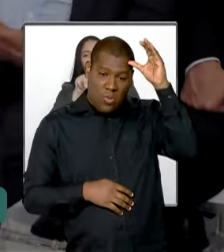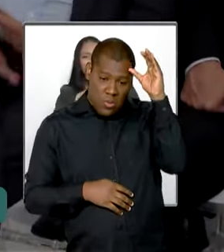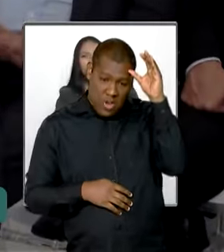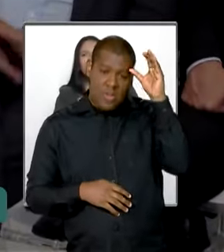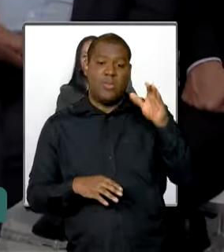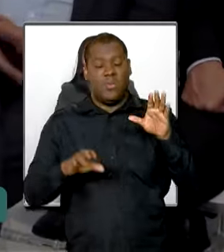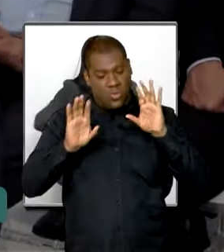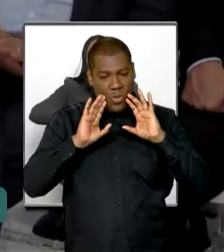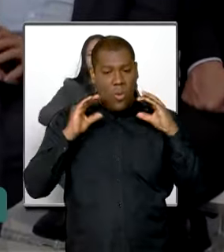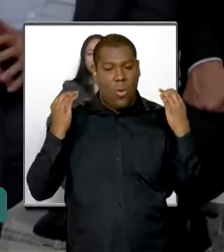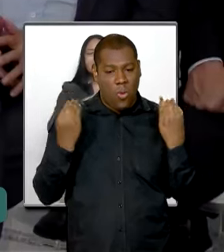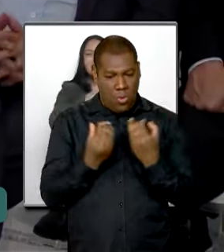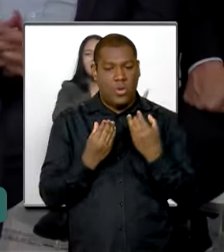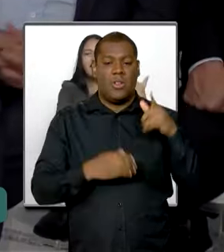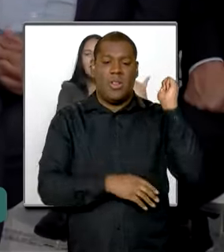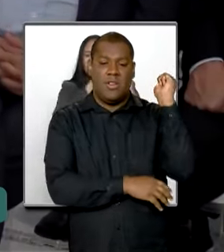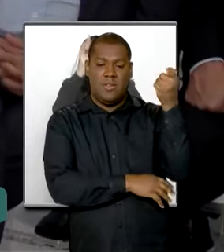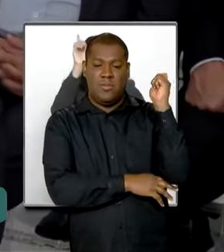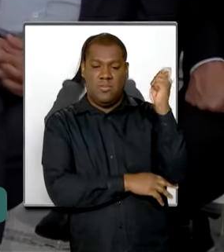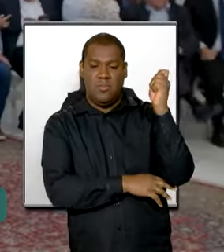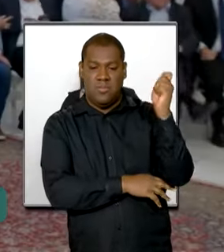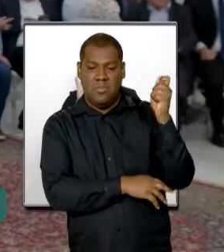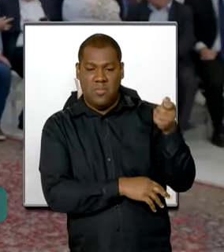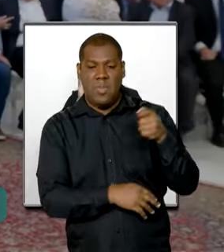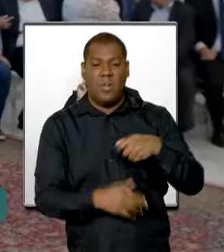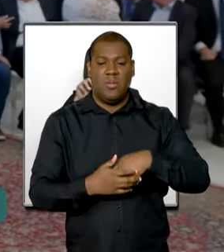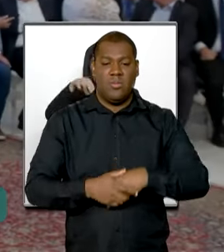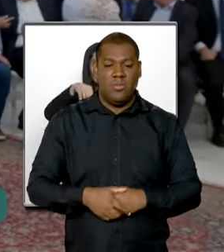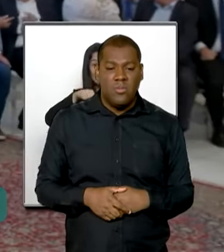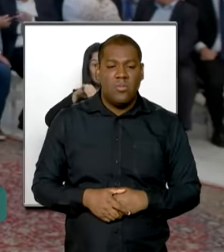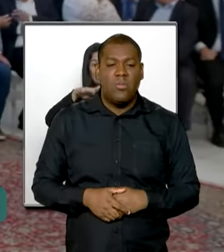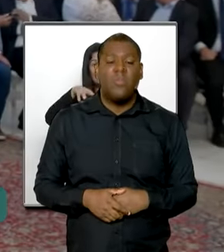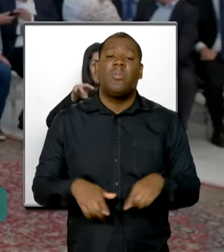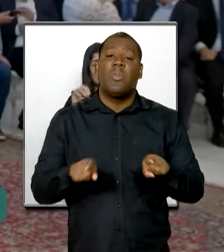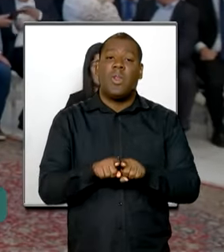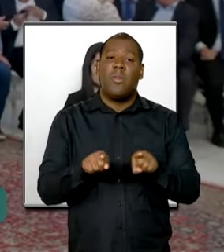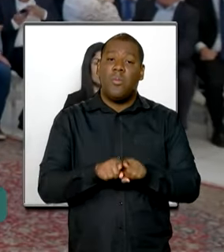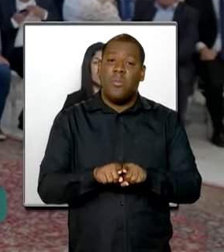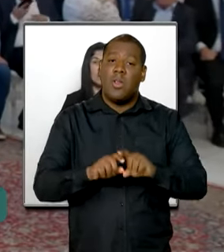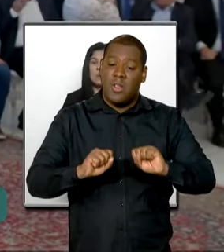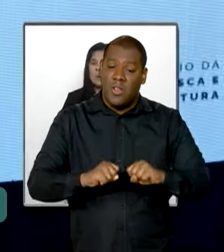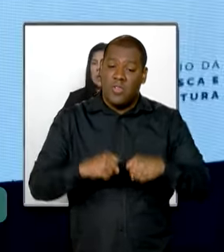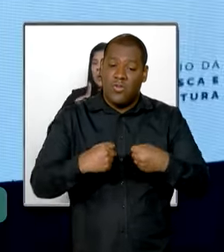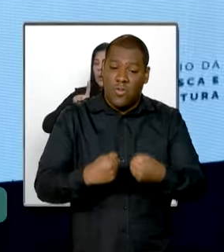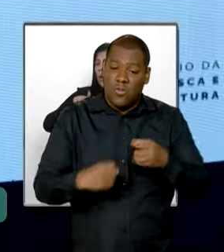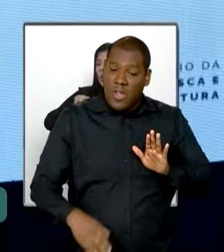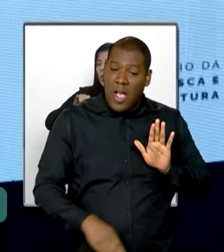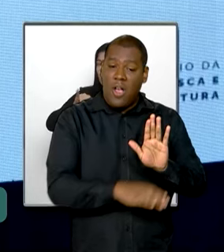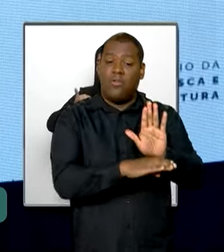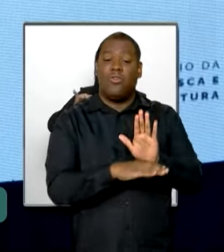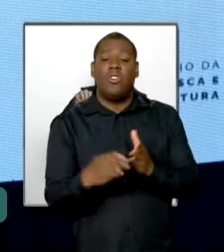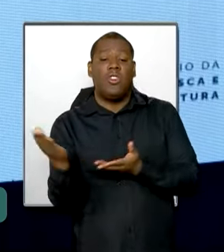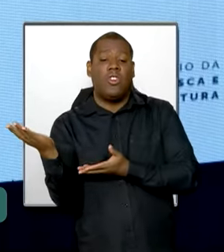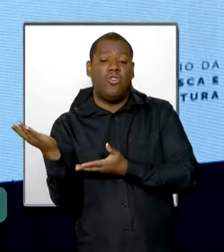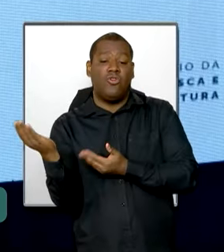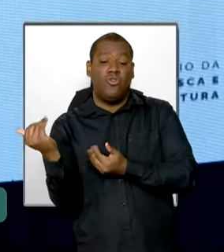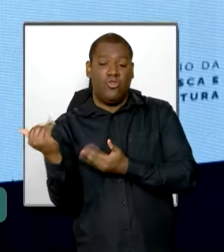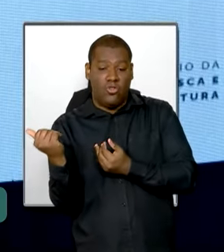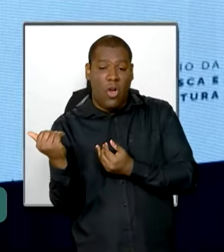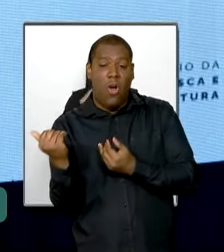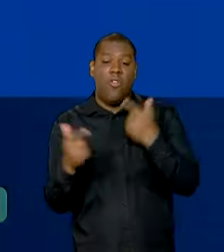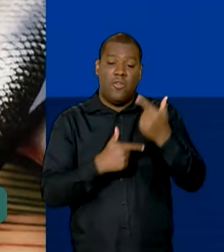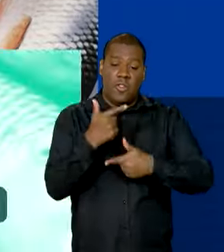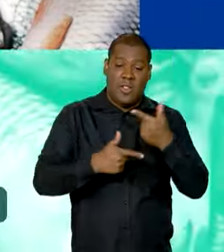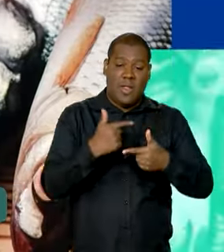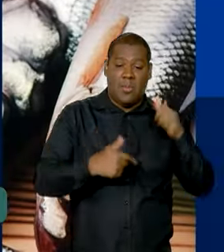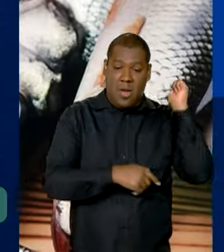das comunidades pesqueiras artesanais, além de combater a evasão escolar da juventude pesqueira